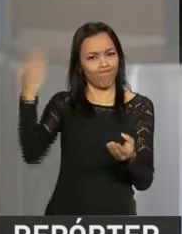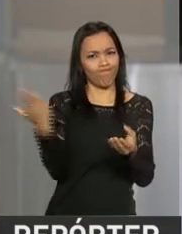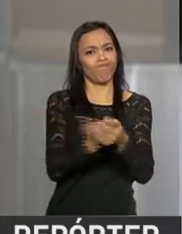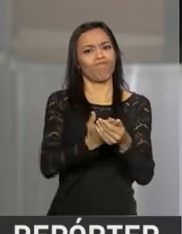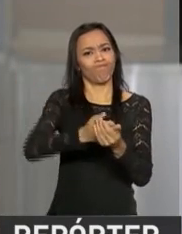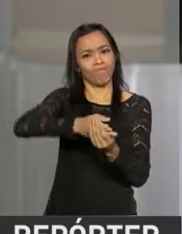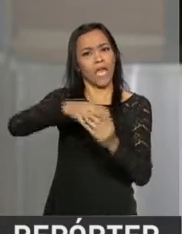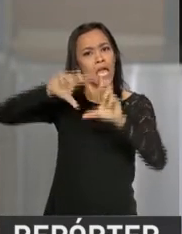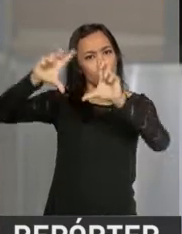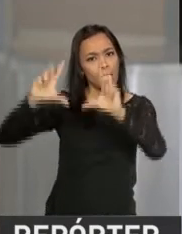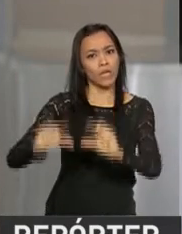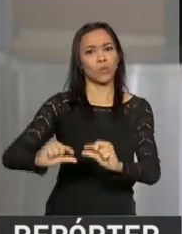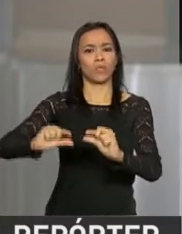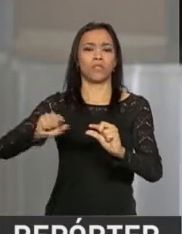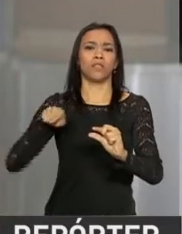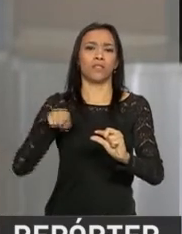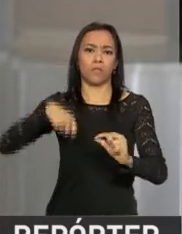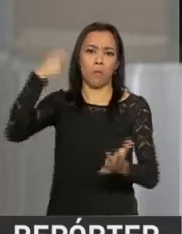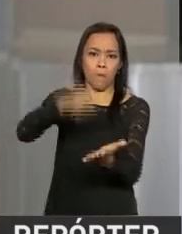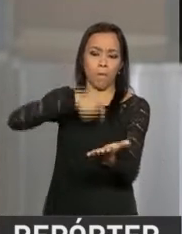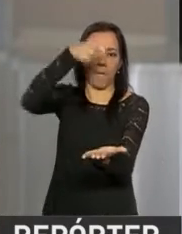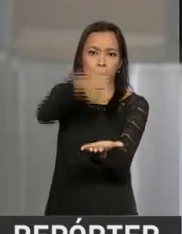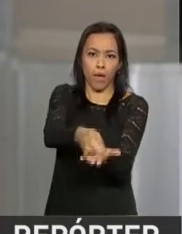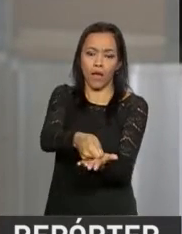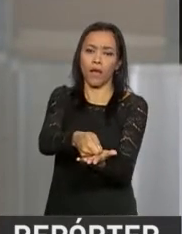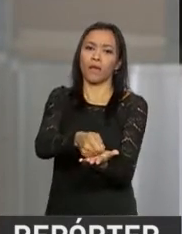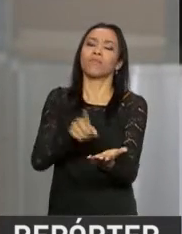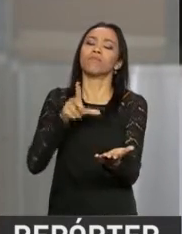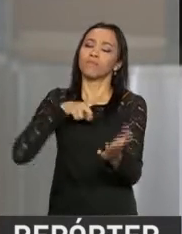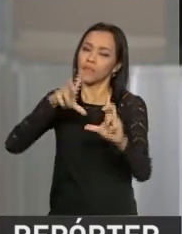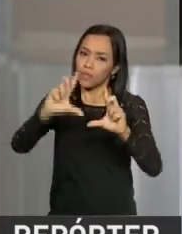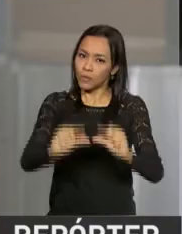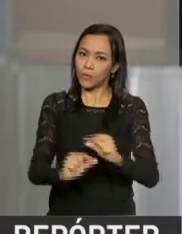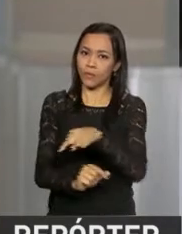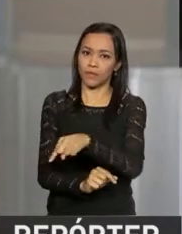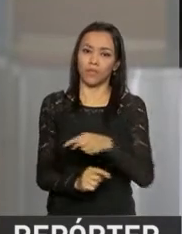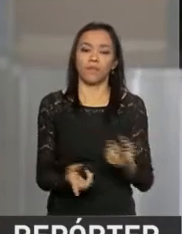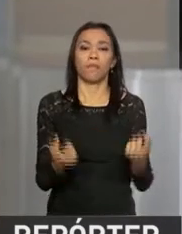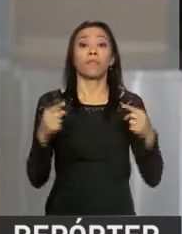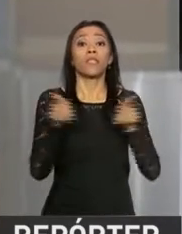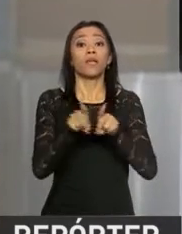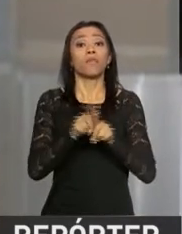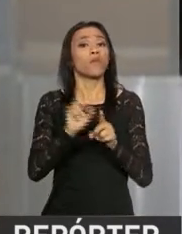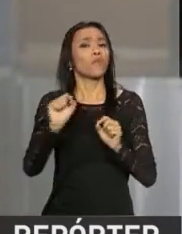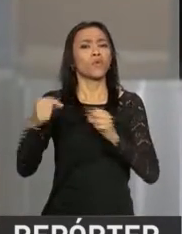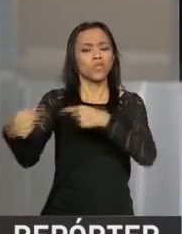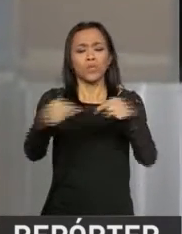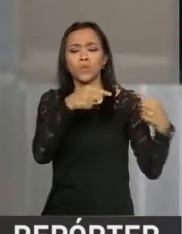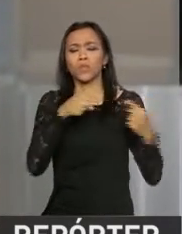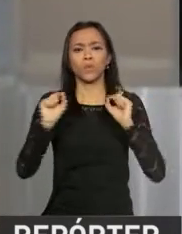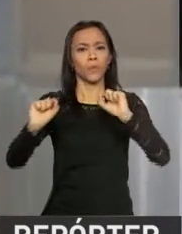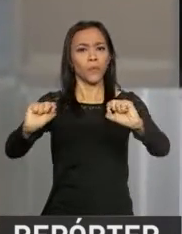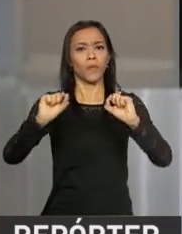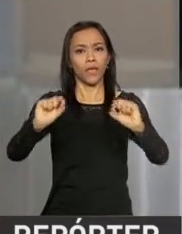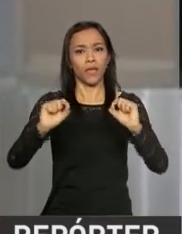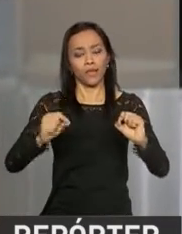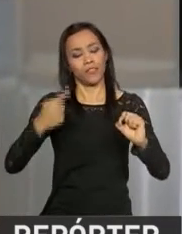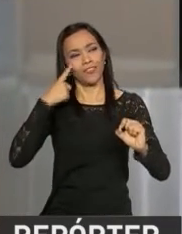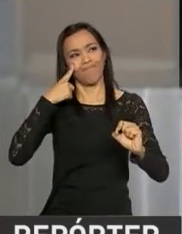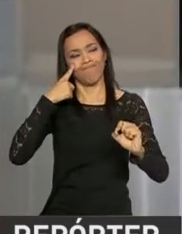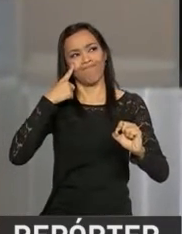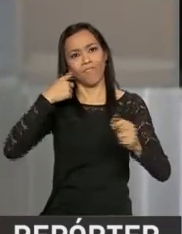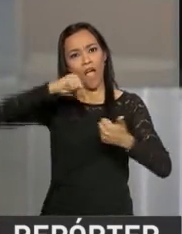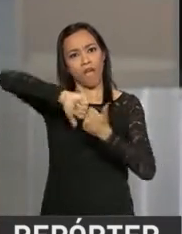reduzidas ainda de acordo com o ministro também foram discutidas nessa reunião a necessidade de se reavaliar